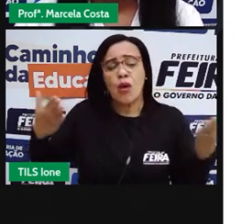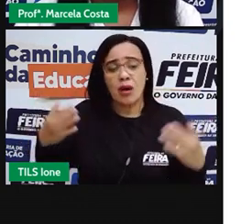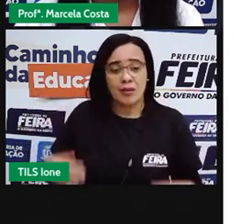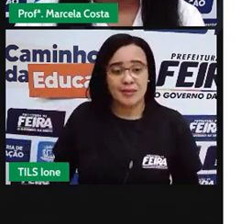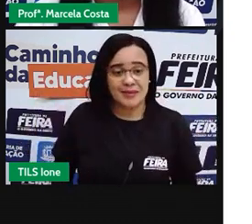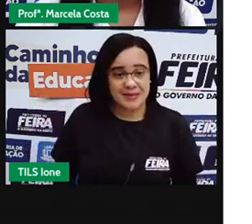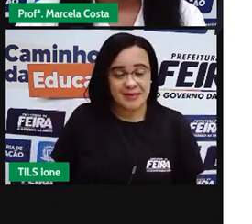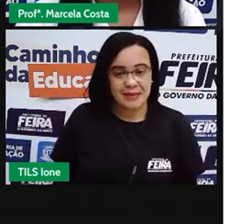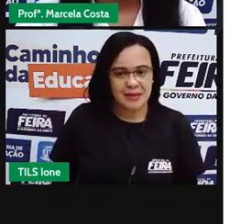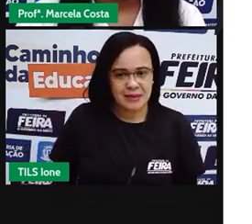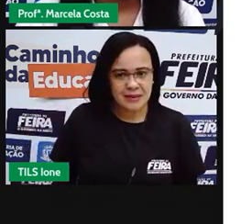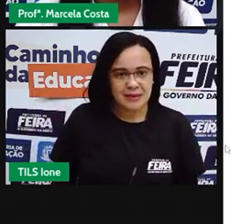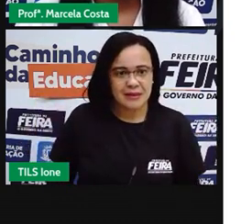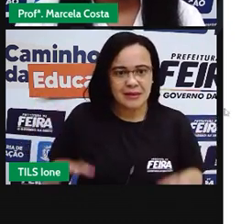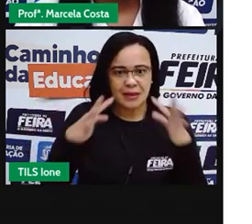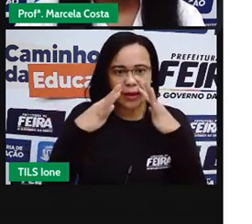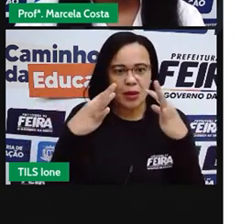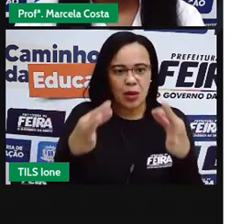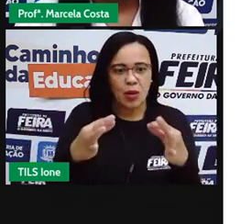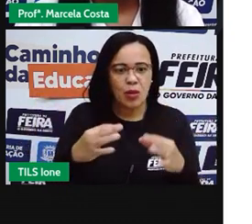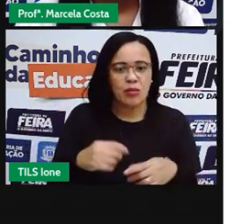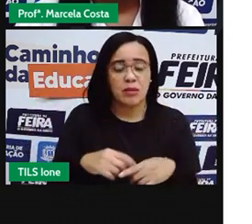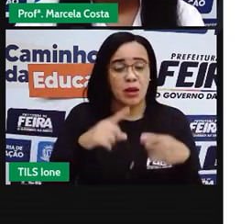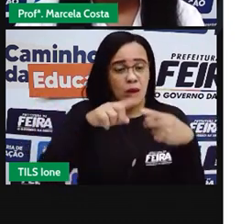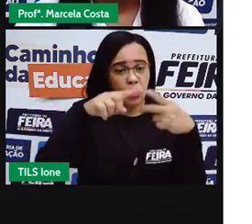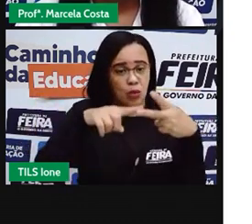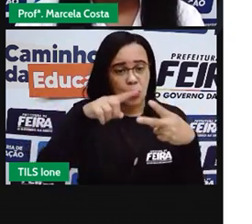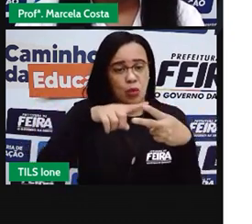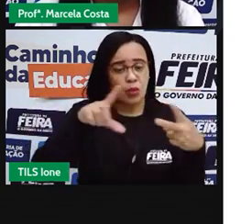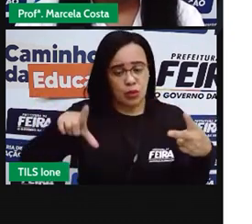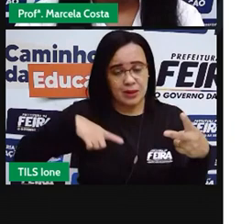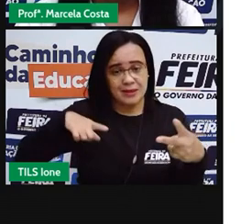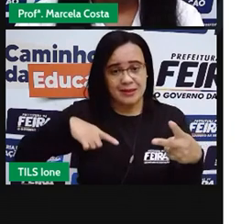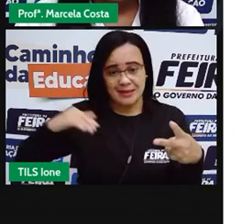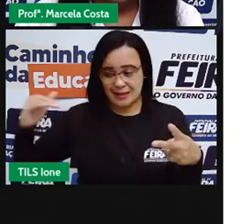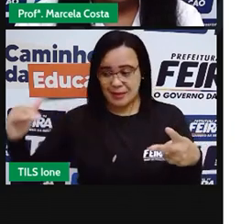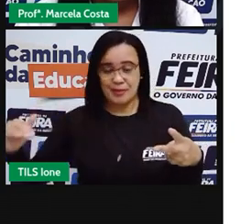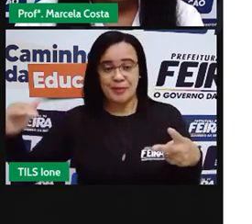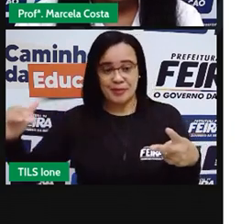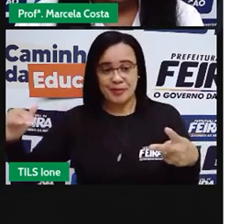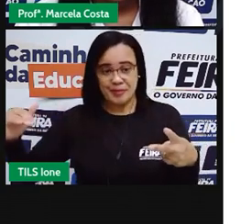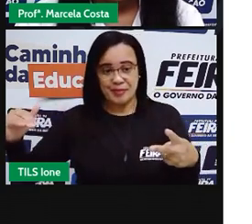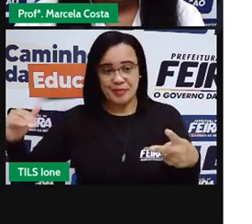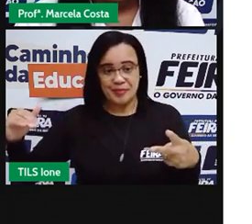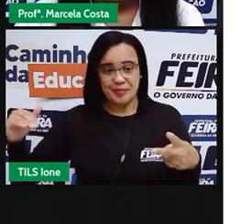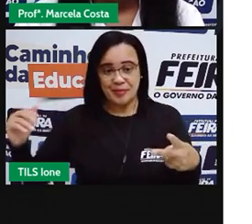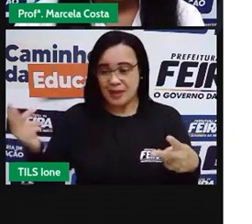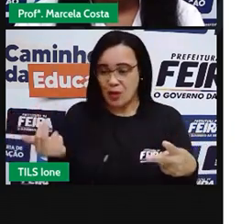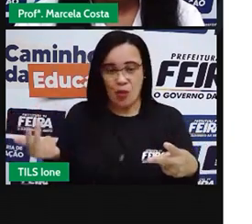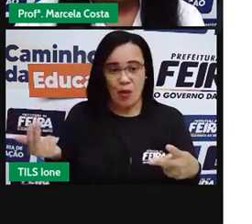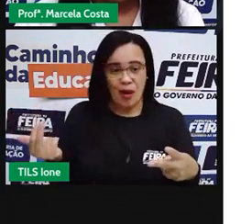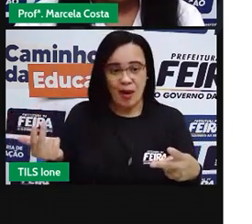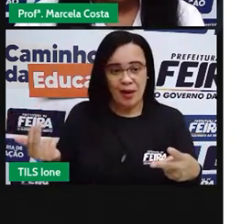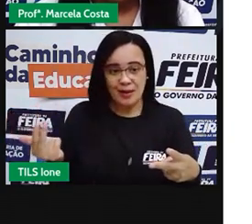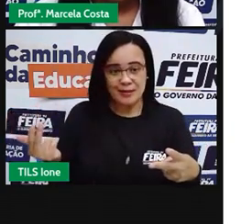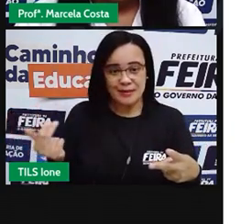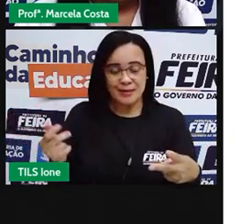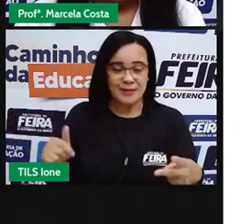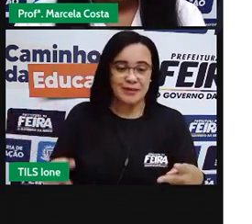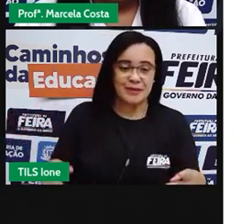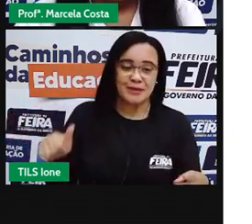Observamos aqui que tem duas crianças menores desse grupo, elas têm a mesma altura, a menina